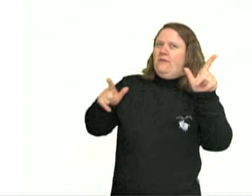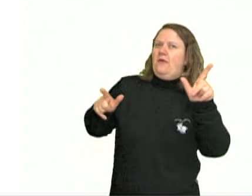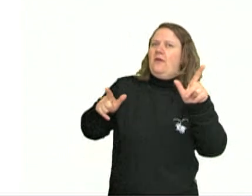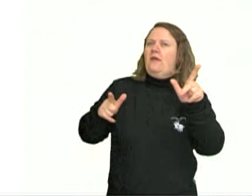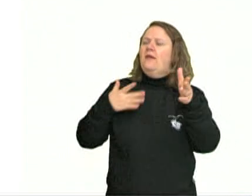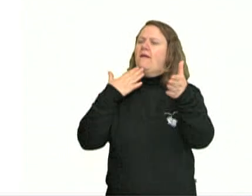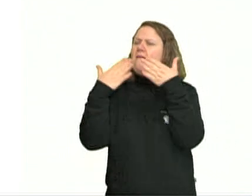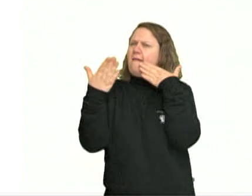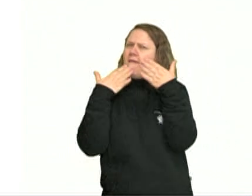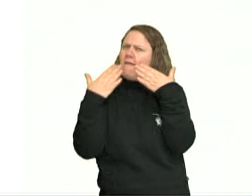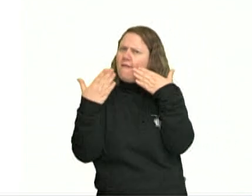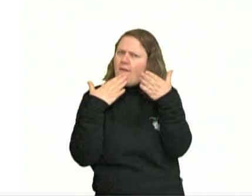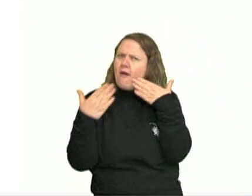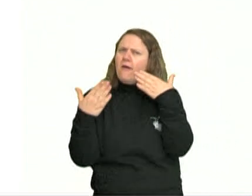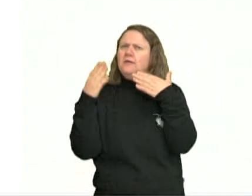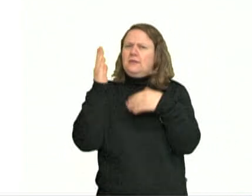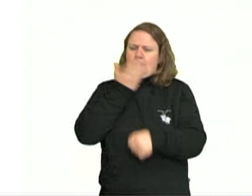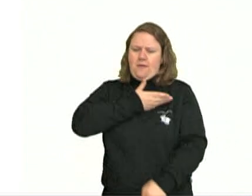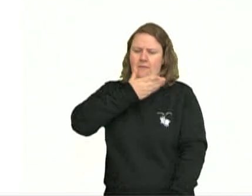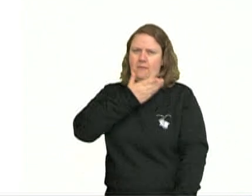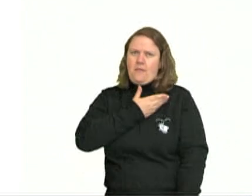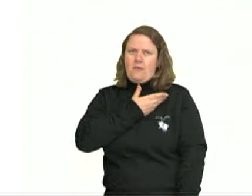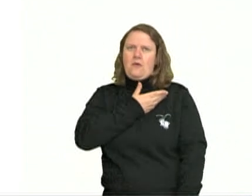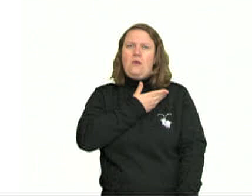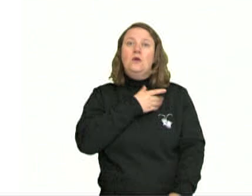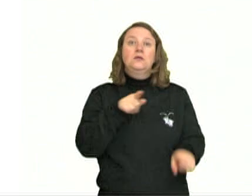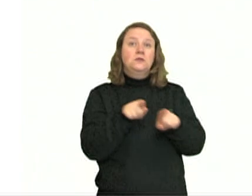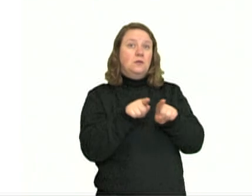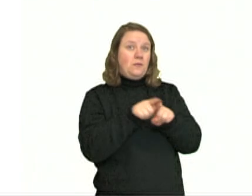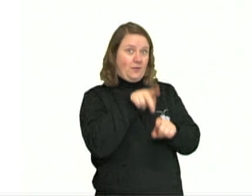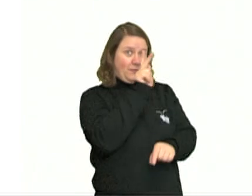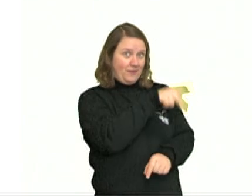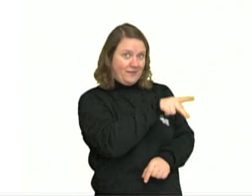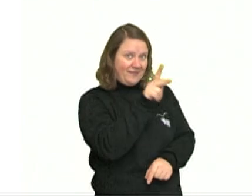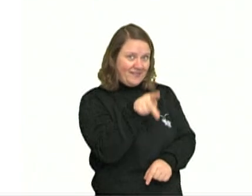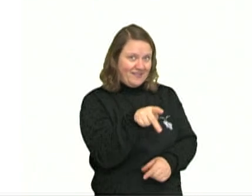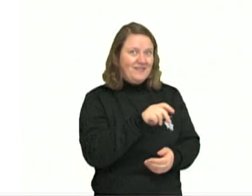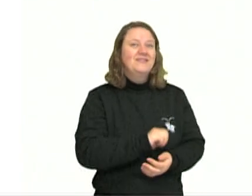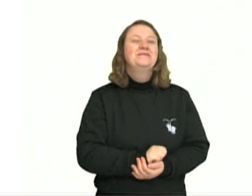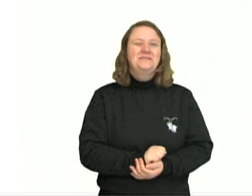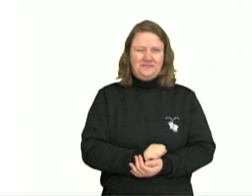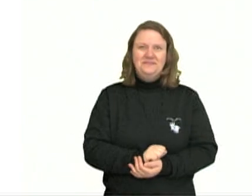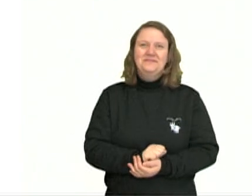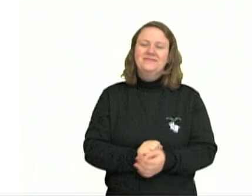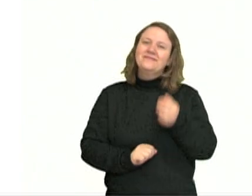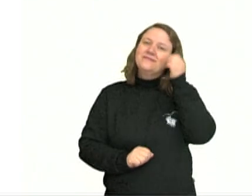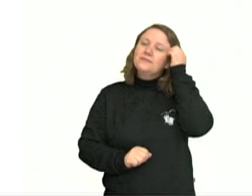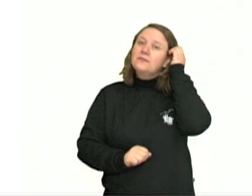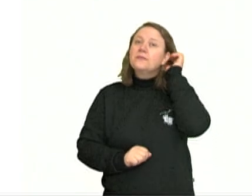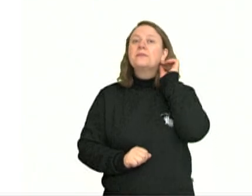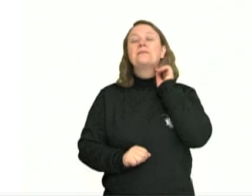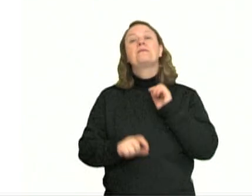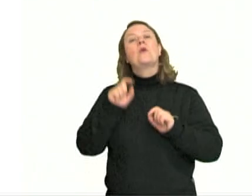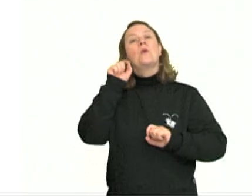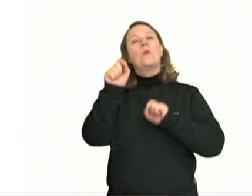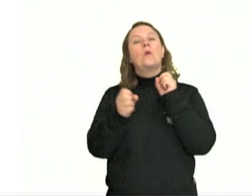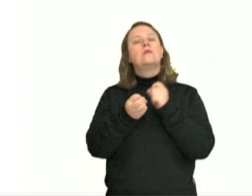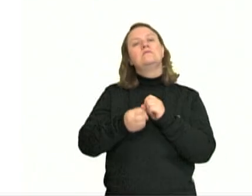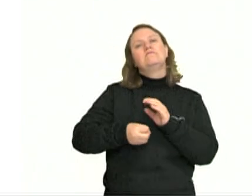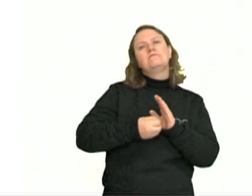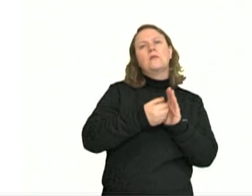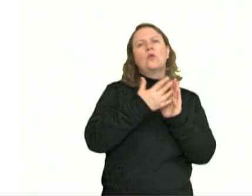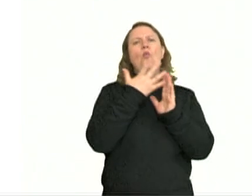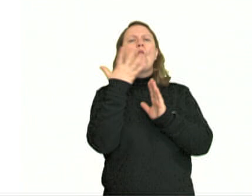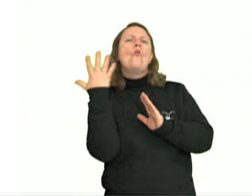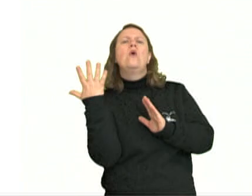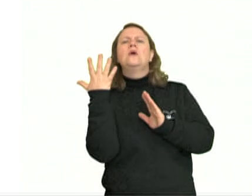converse com os seus colegas e com o seu professor. Vamos lá então? Continuando. Então, quais as entidades